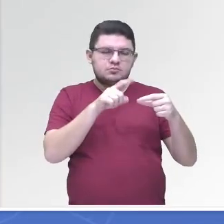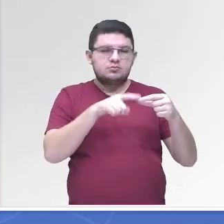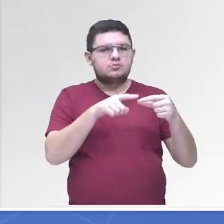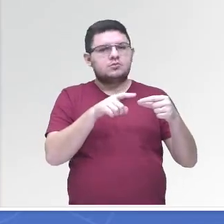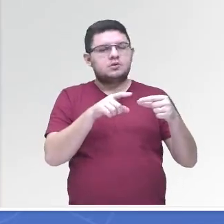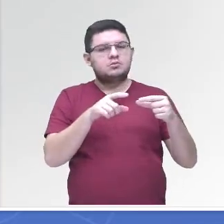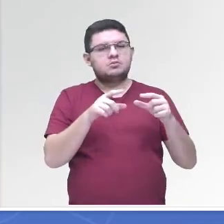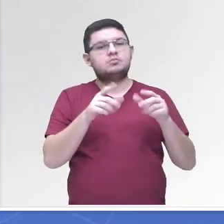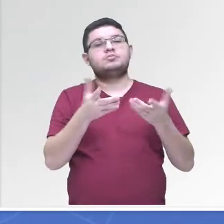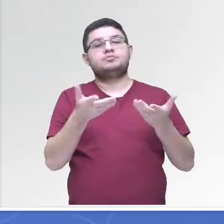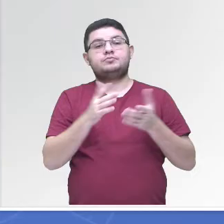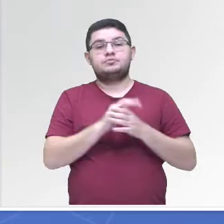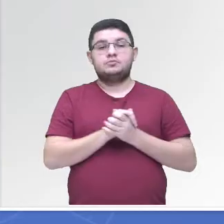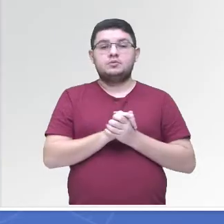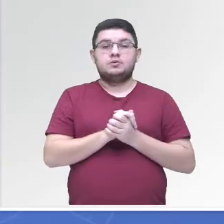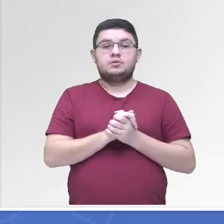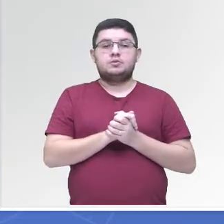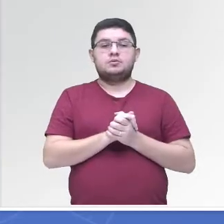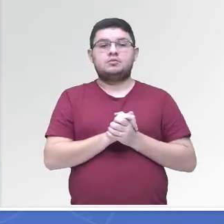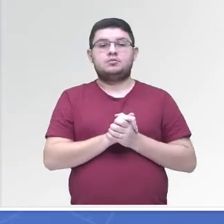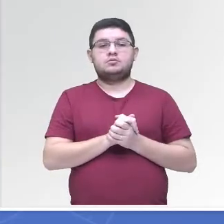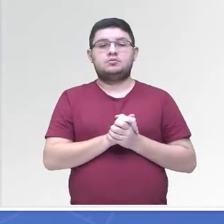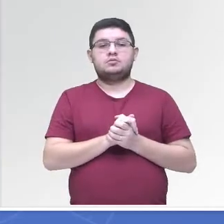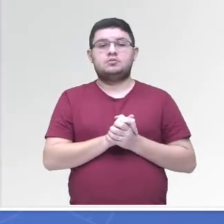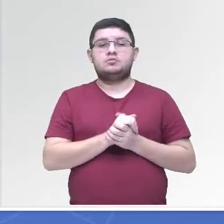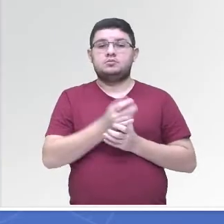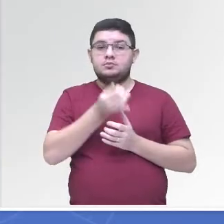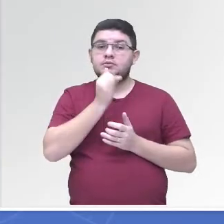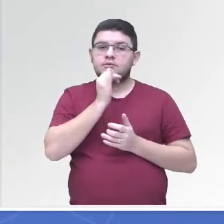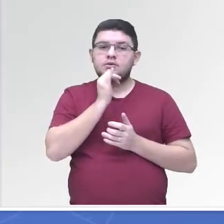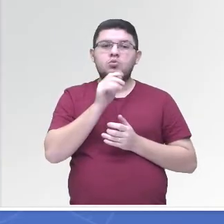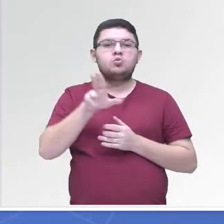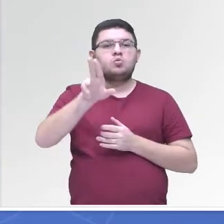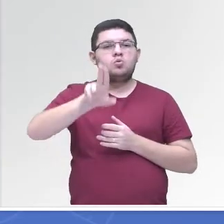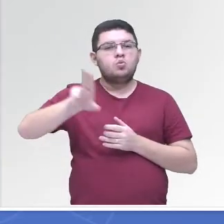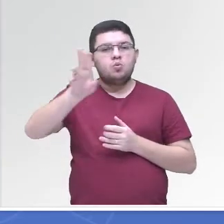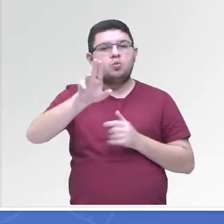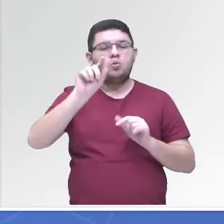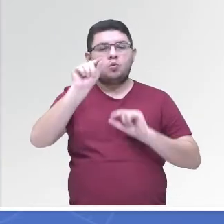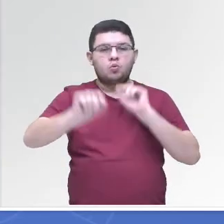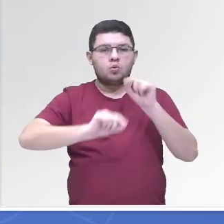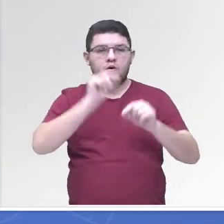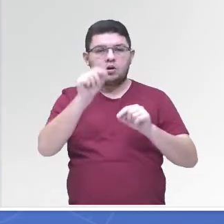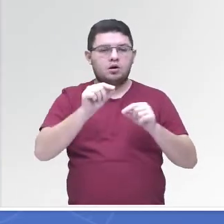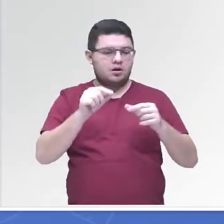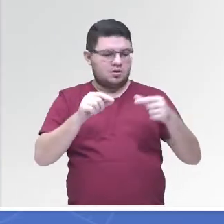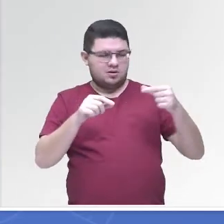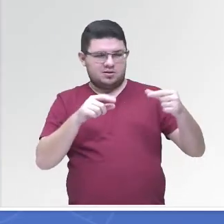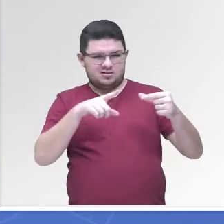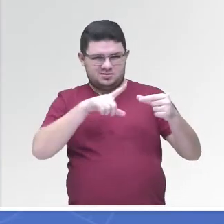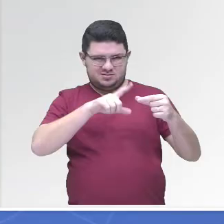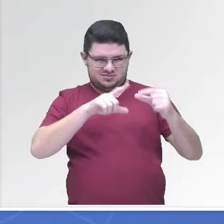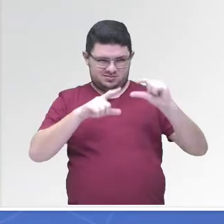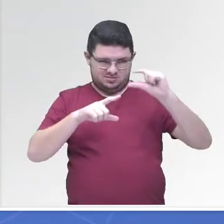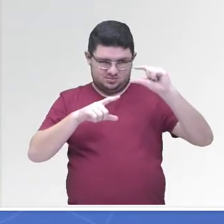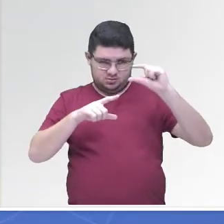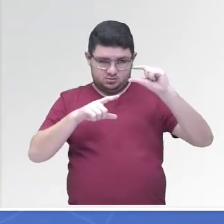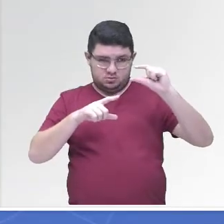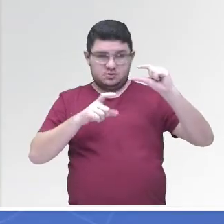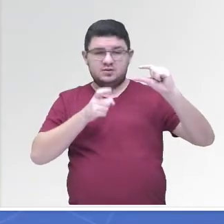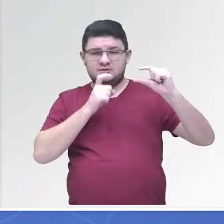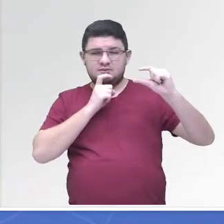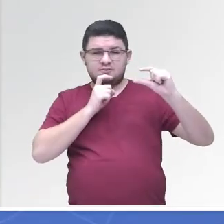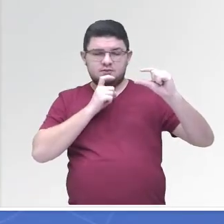citar a utilização de recipientes diferentes. Se eu pegar cubos de gelo e colocar